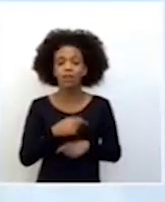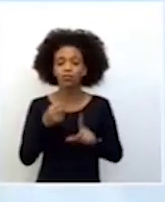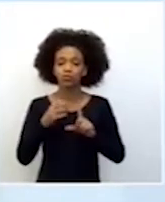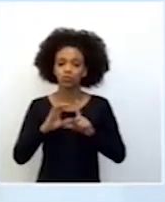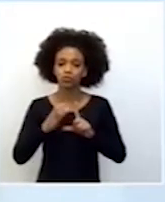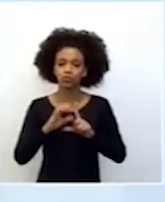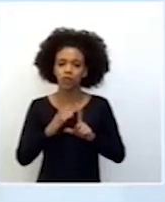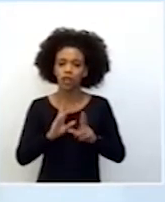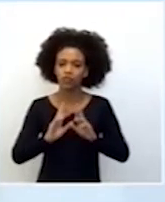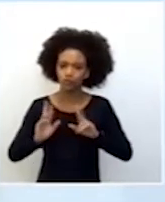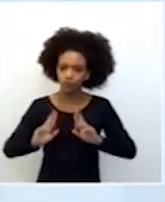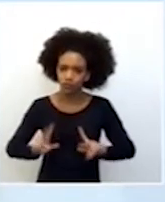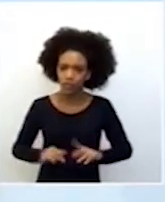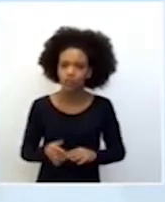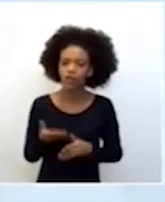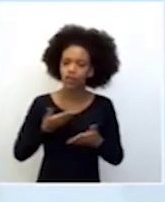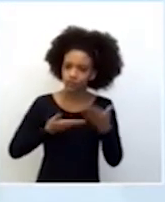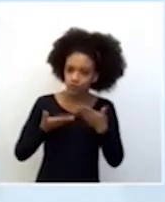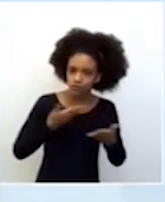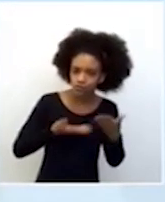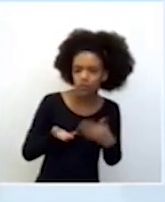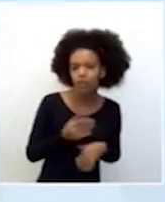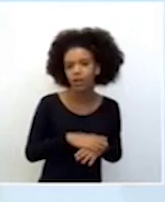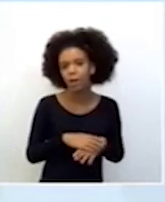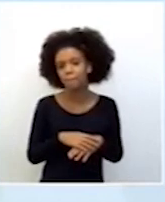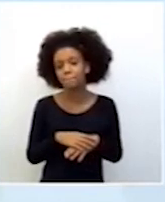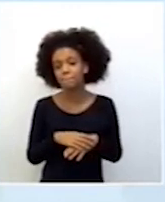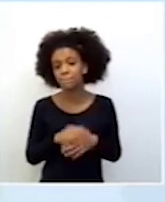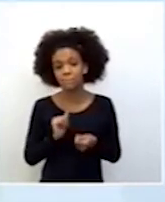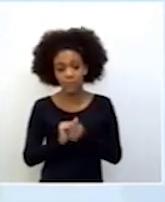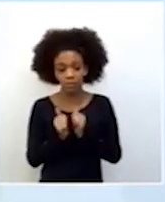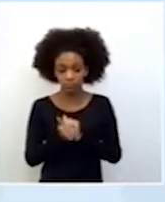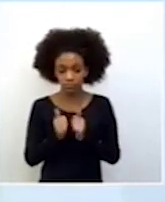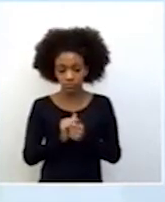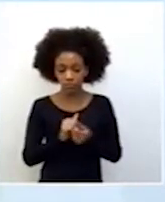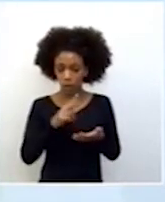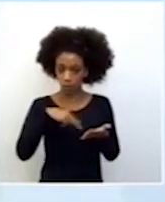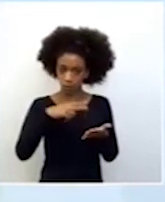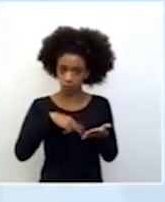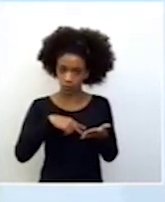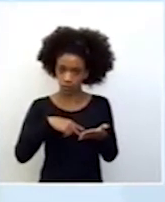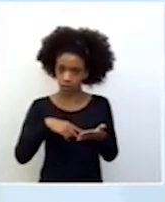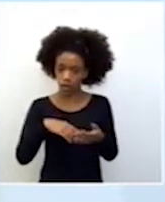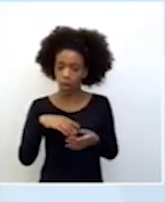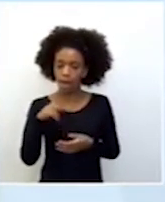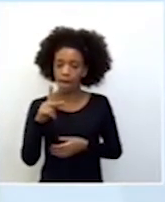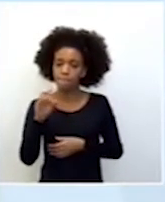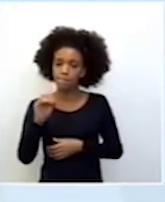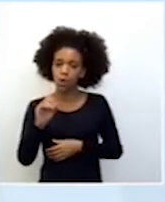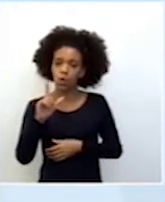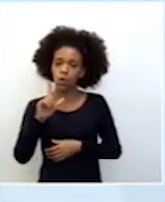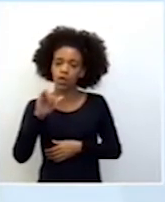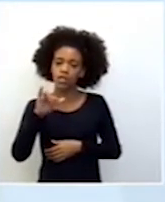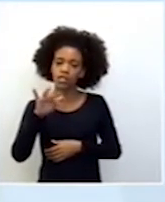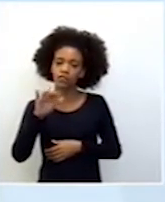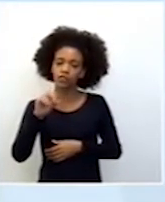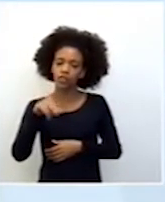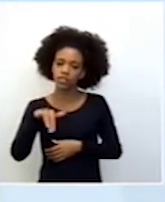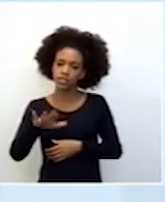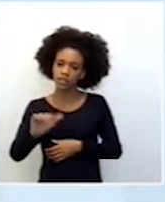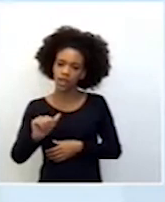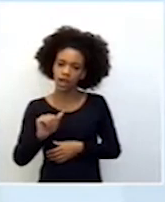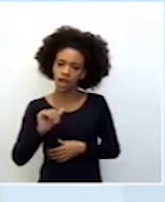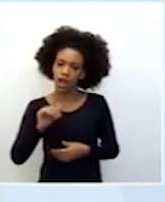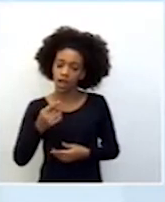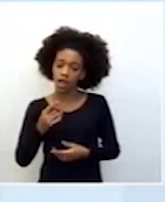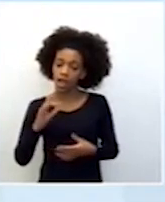com discursos que dialogam para produzir o sentido que o autor pretende passar aos leitores. O termo polifonia é formado pelos